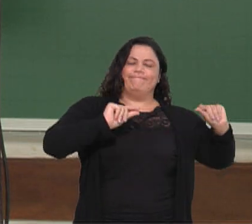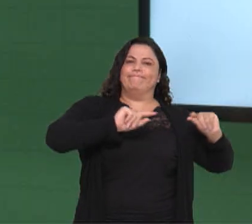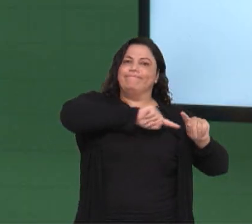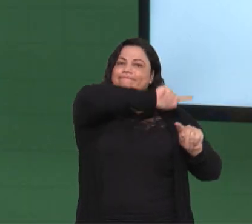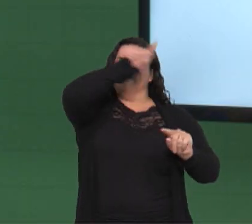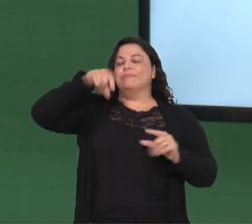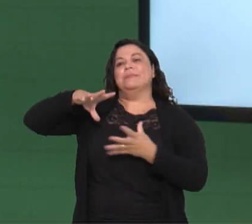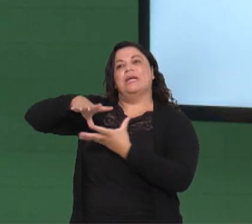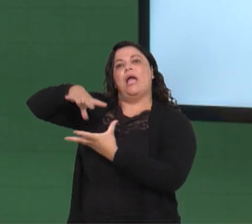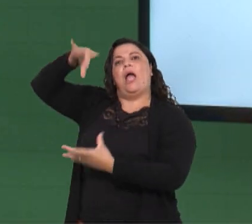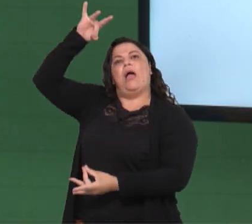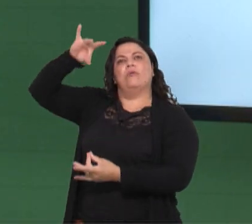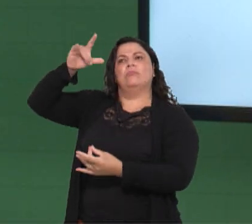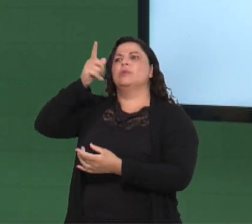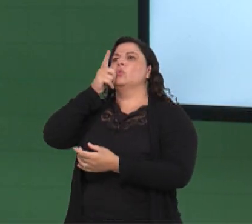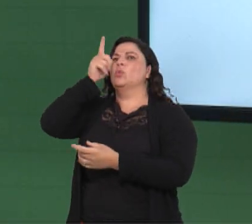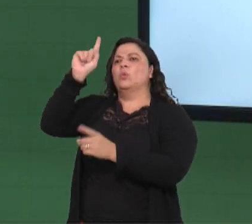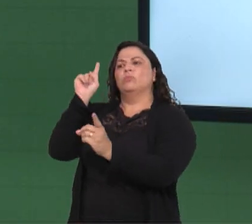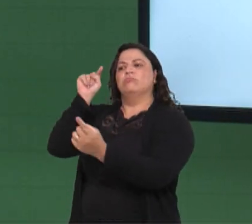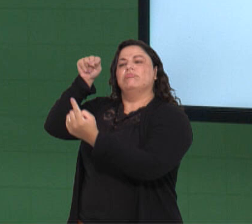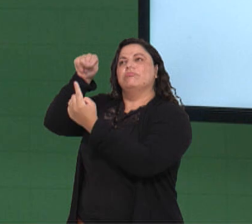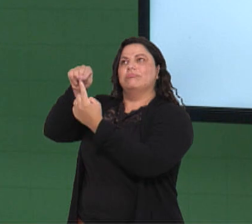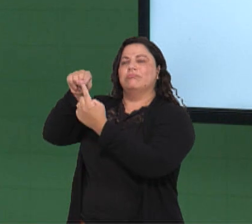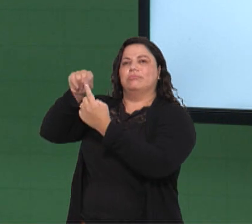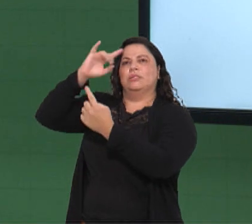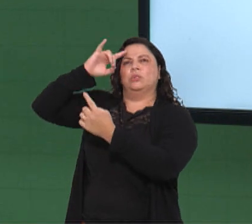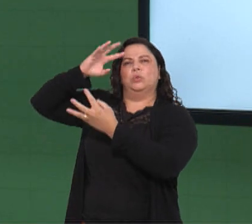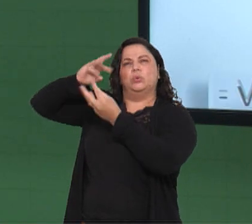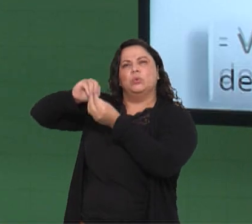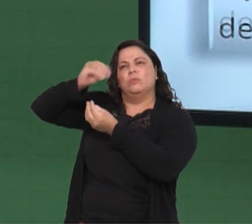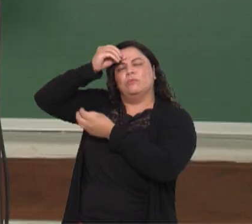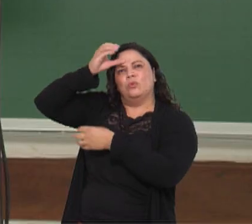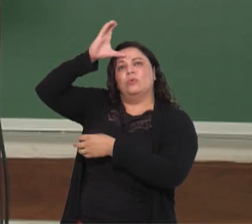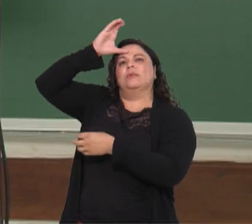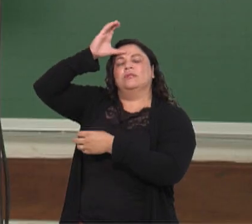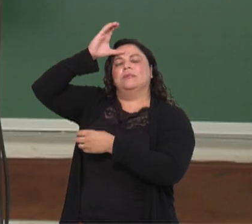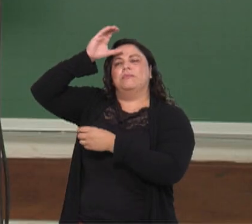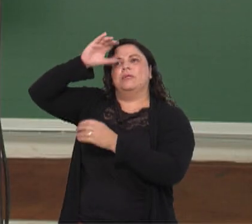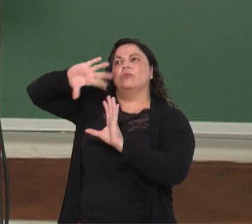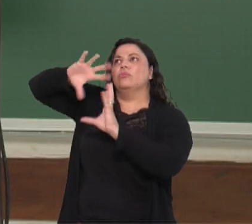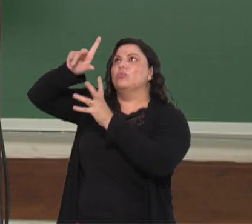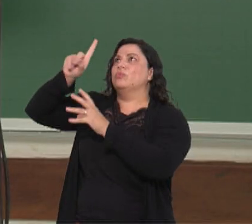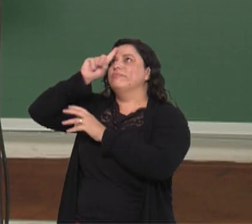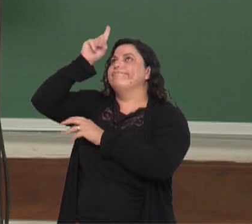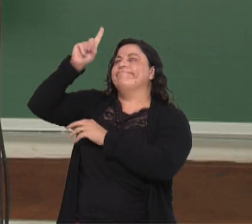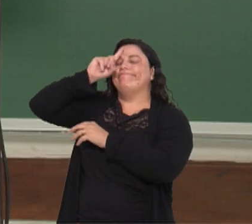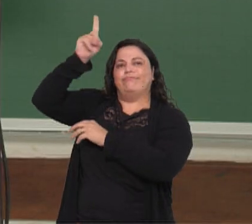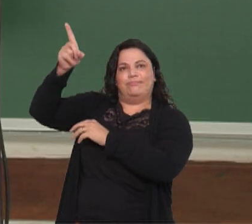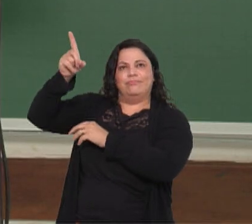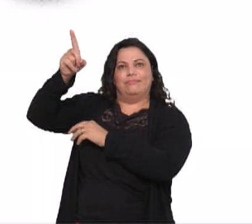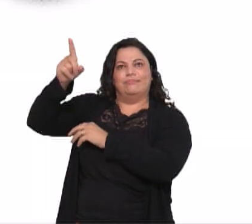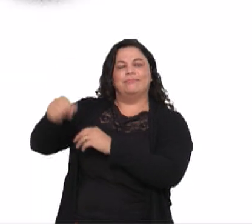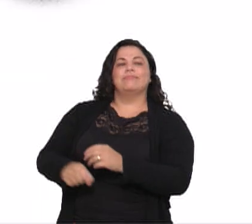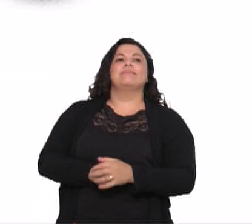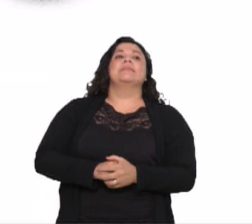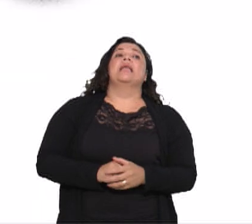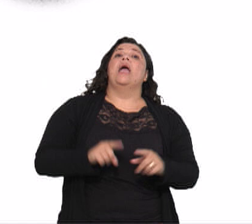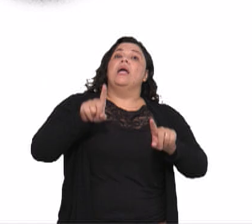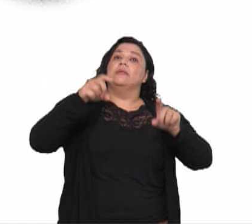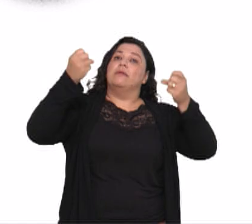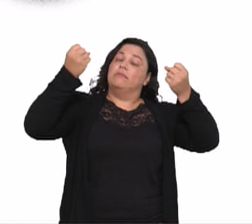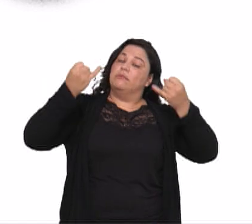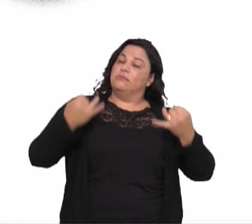Que consegue atingir a esse conhecimento que está lá no mundo das ideias. Então, Platão vai dizer que a alma tem